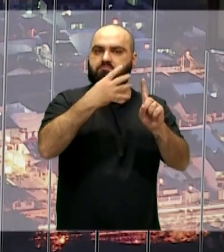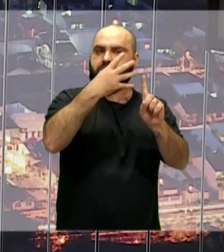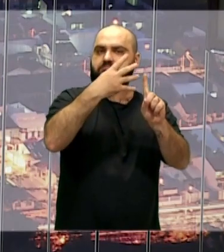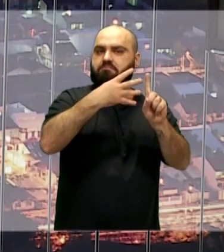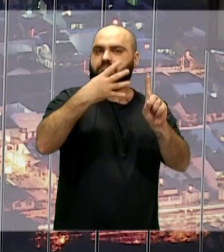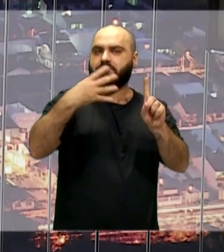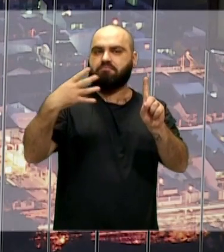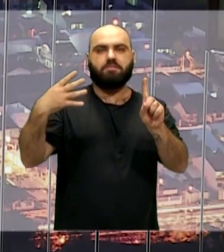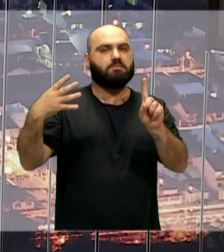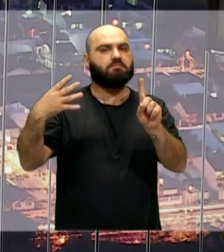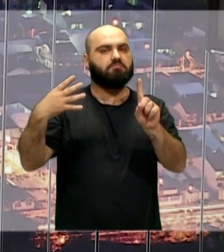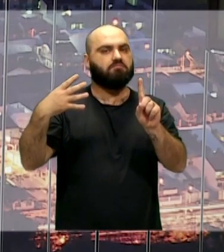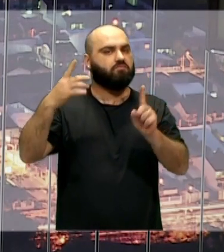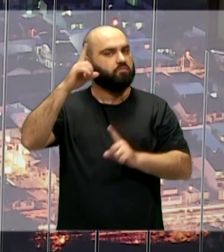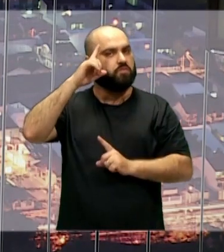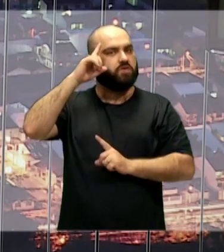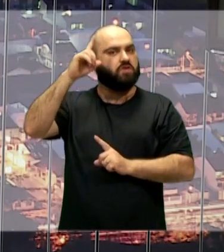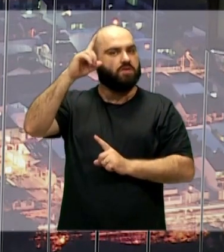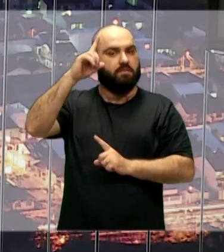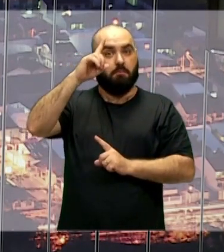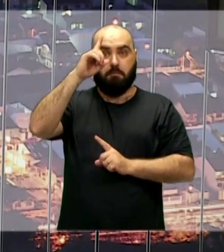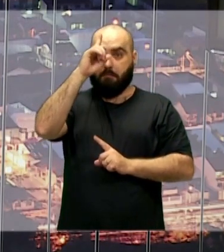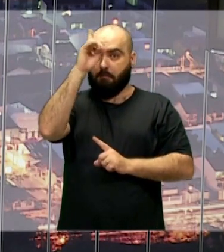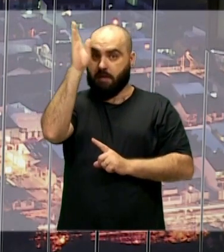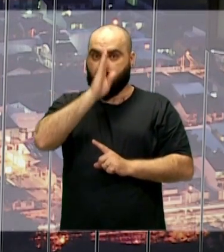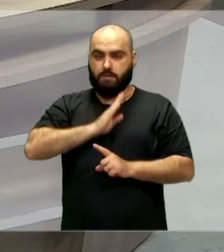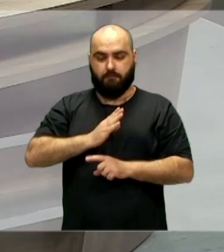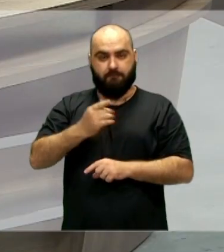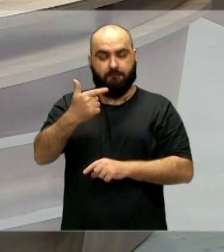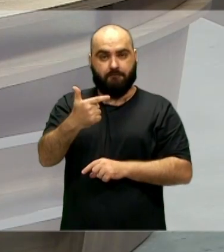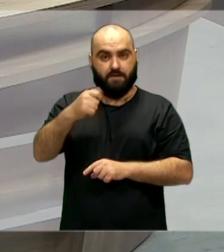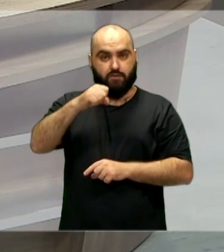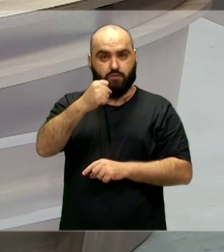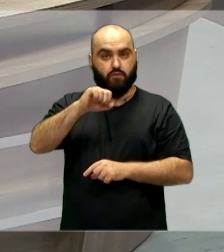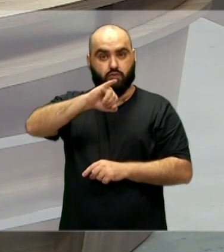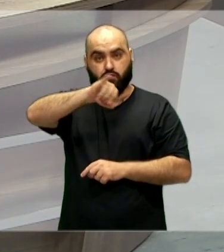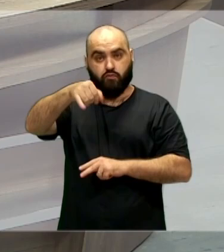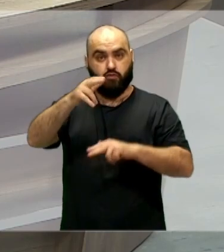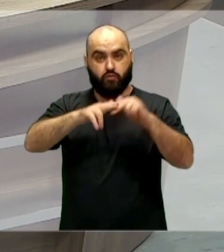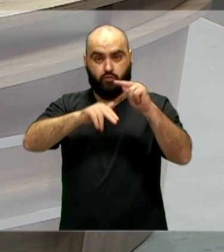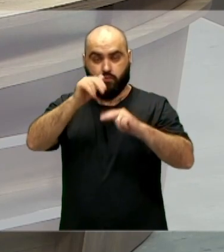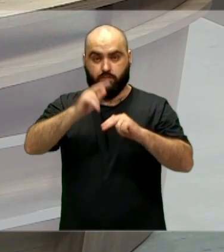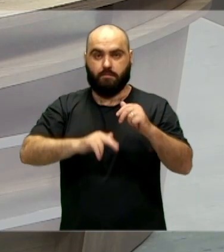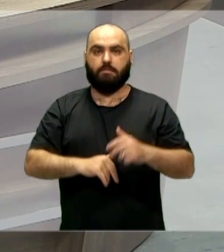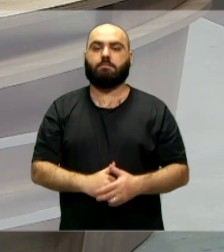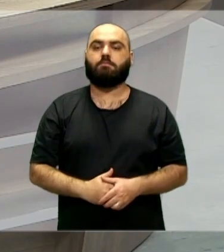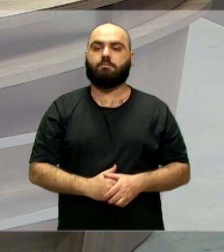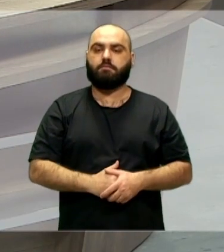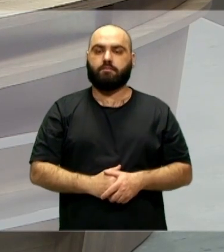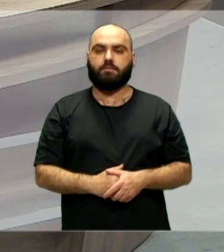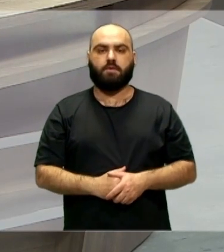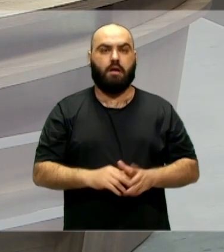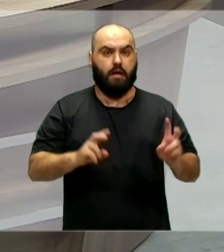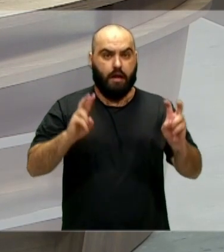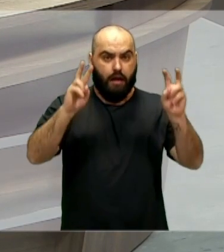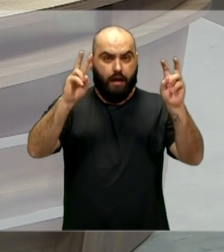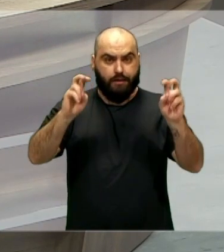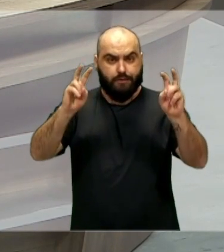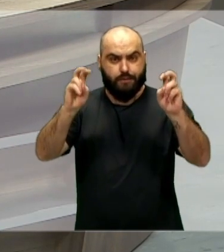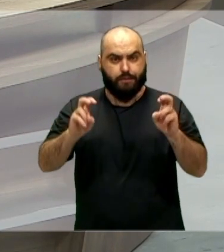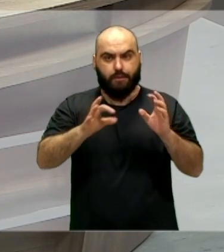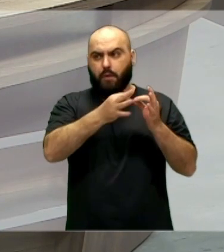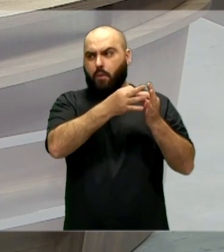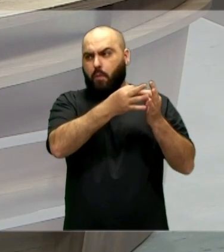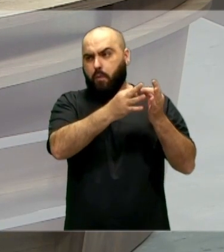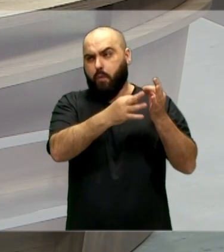LGBTQI-APN+, que será no dia 28 de junho. Mas não é só isso, né? O assunto é tão extenso, como a gente estava